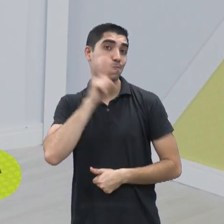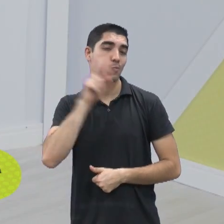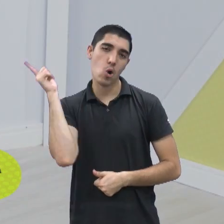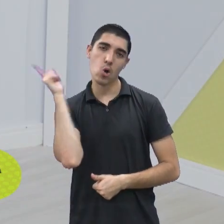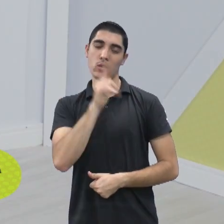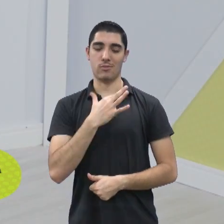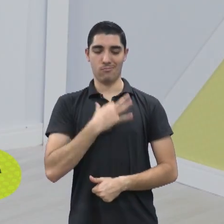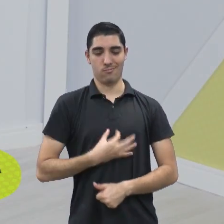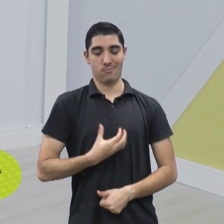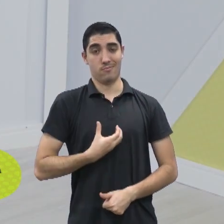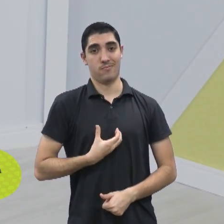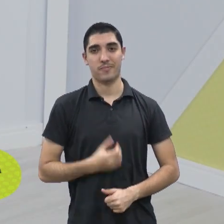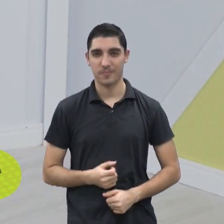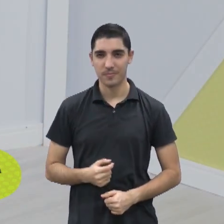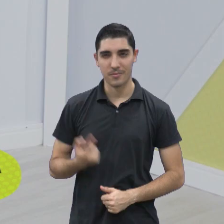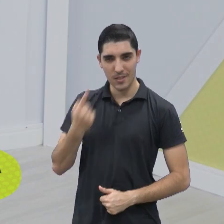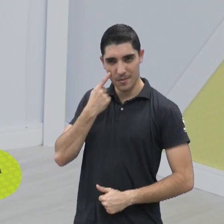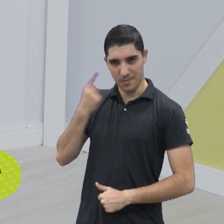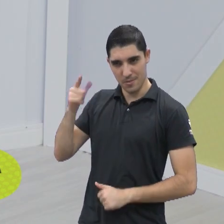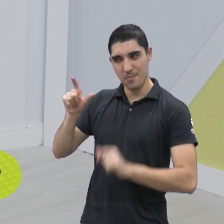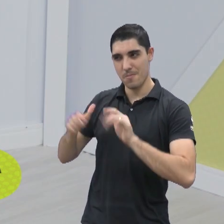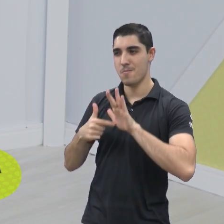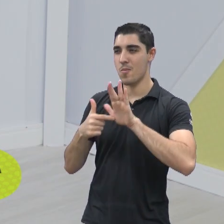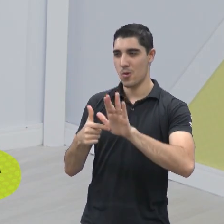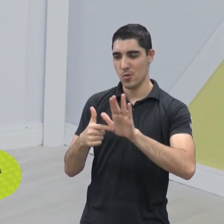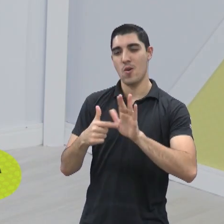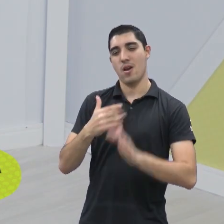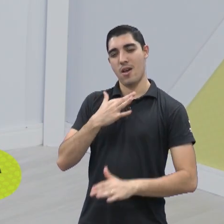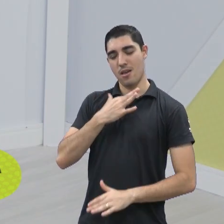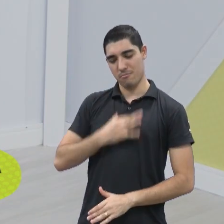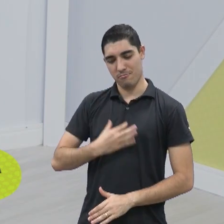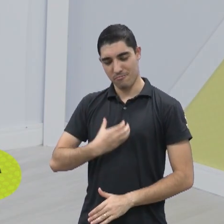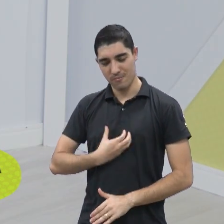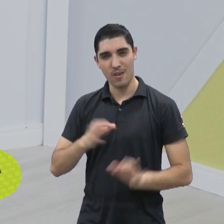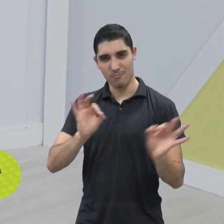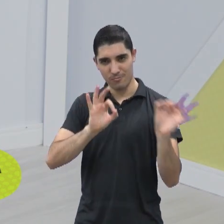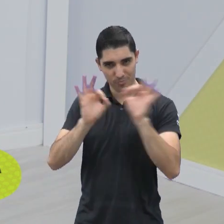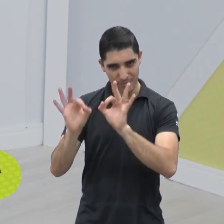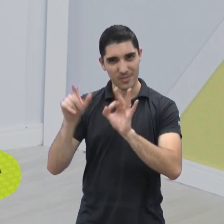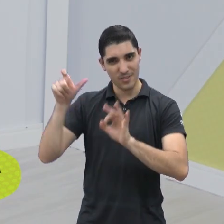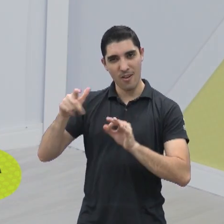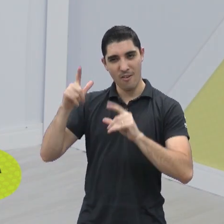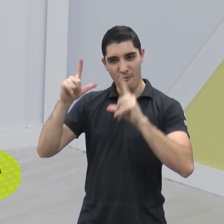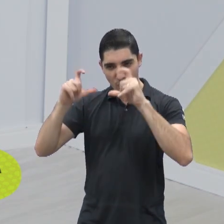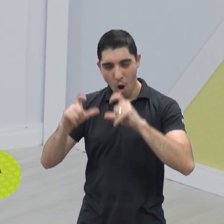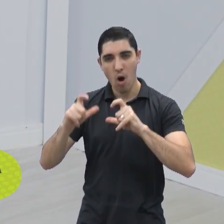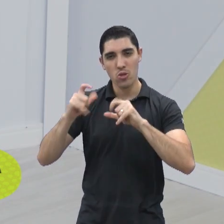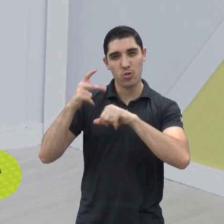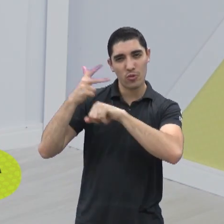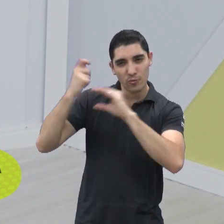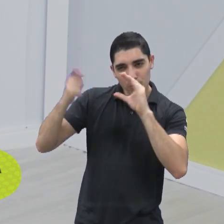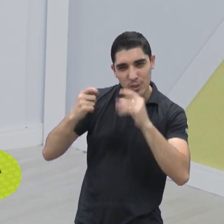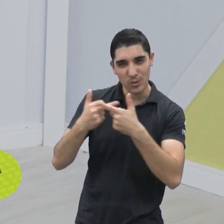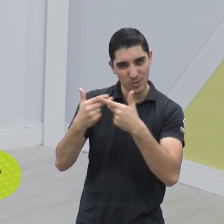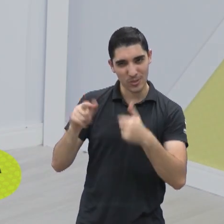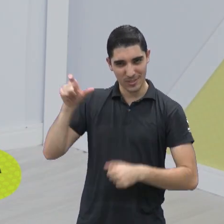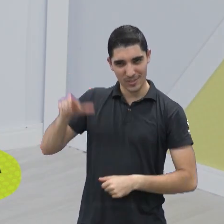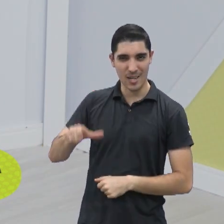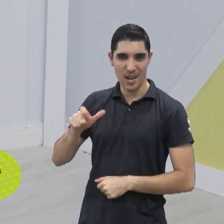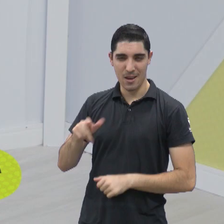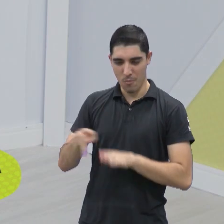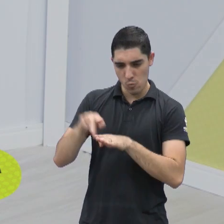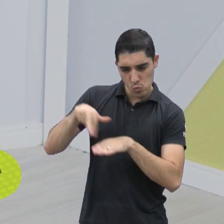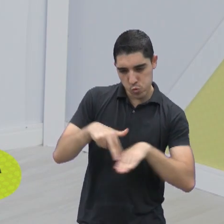as imagens da Pamela, foto e imagens também lá em Roma. Sexta-feira, se tivermos atualizações, claro, a gente informa para você o desempenho